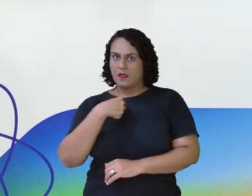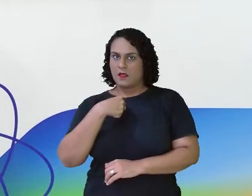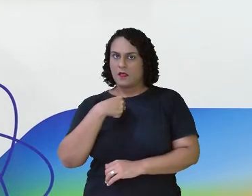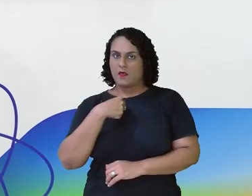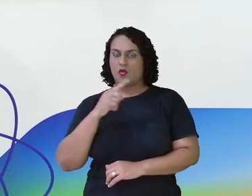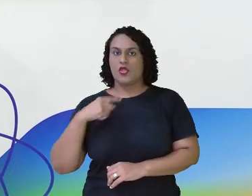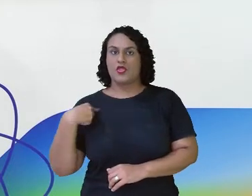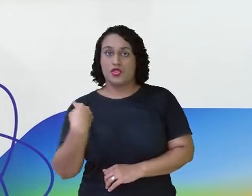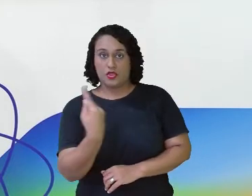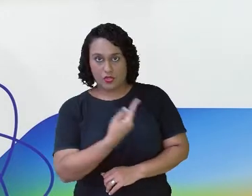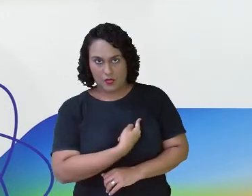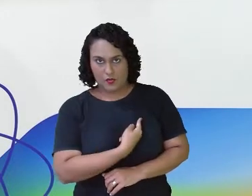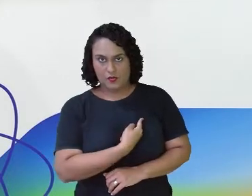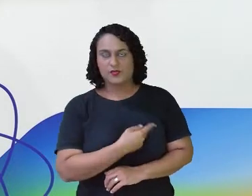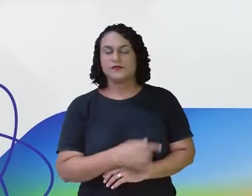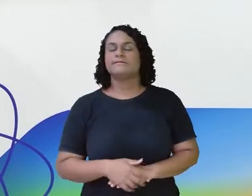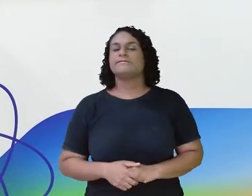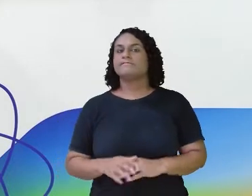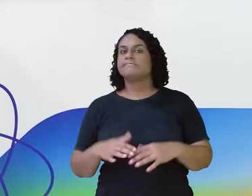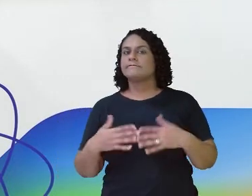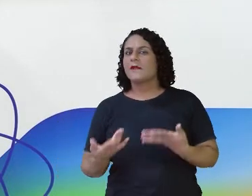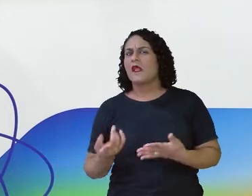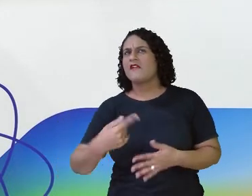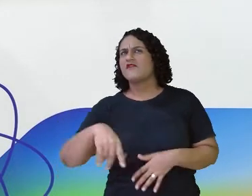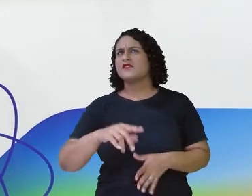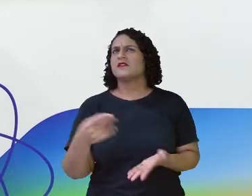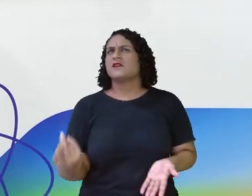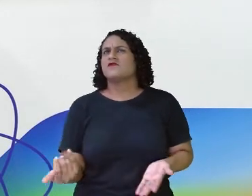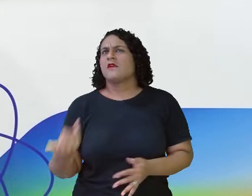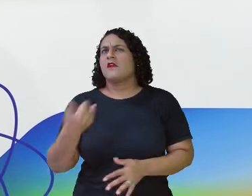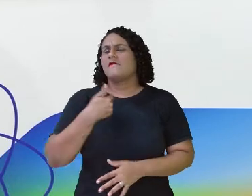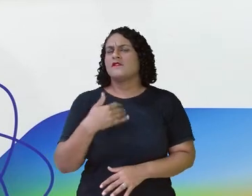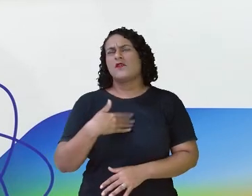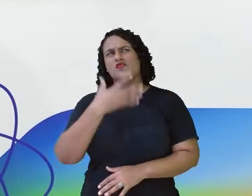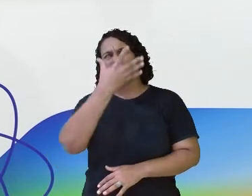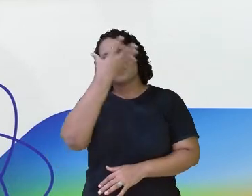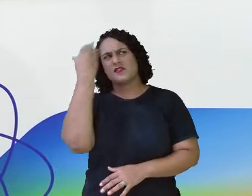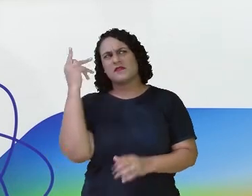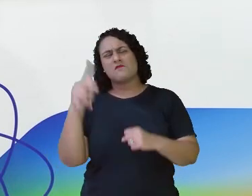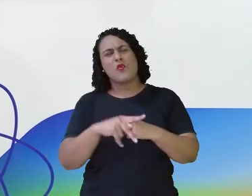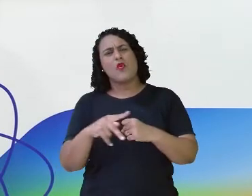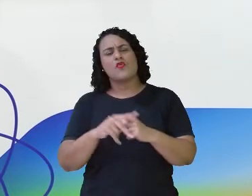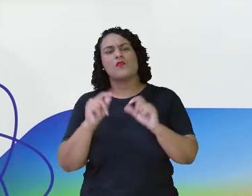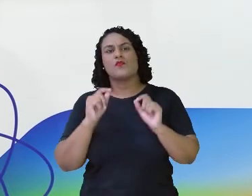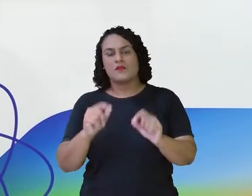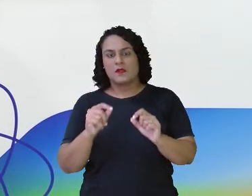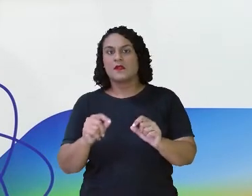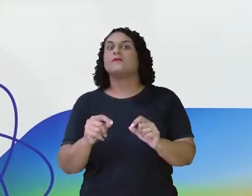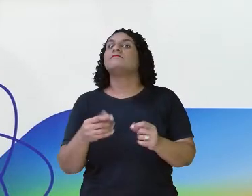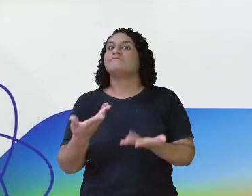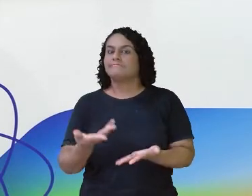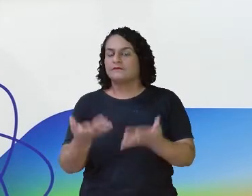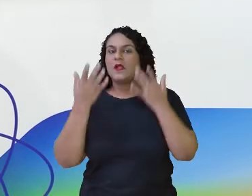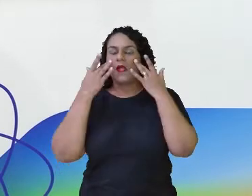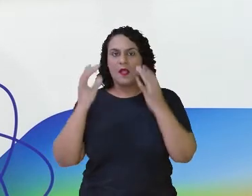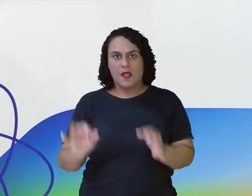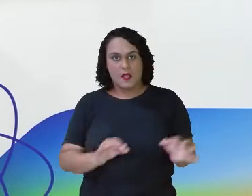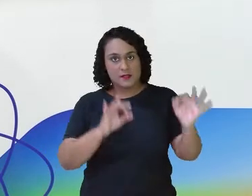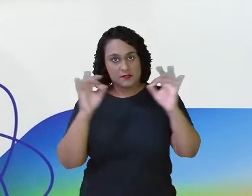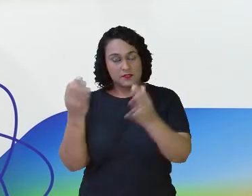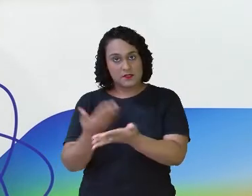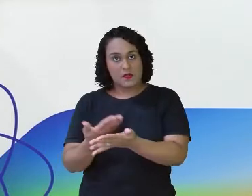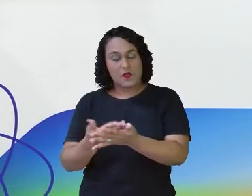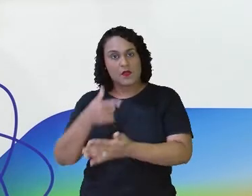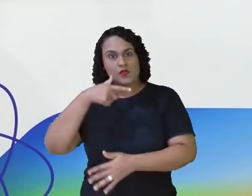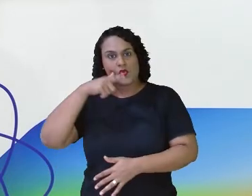Eu, nós. Professora, eu dei uma esquecidinha no que é pronome. Você pode assistir a aula de ontem, porque eu expliquei bem destrinchado, e